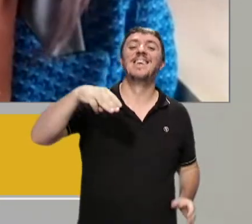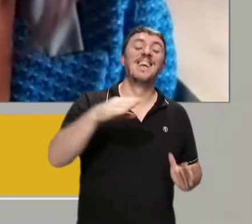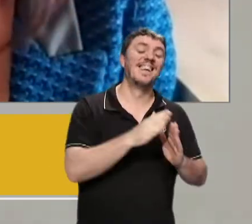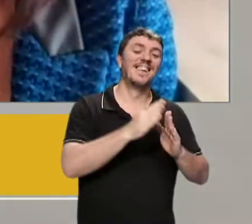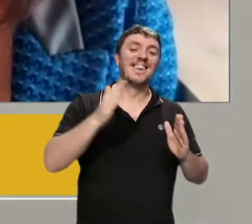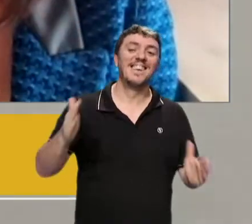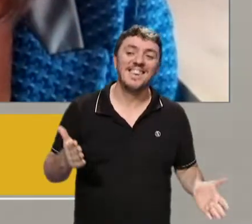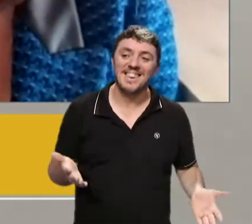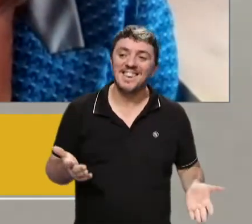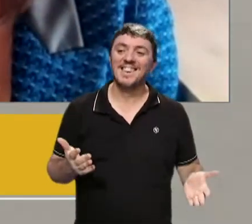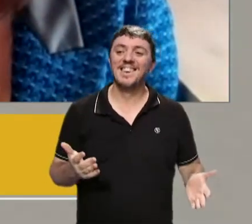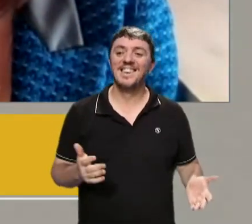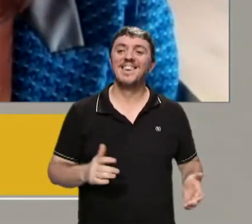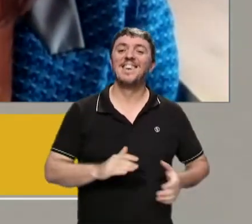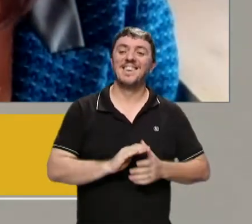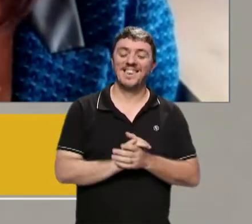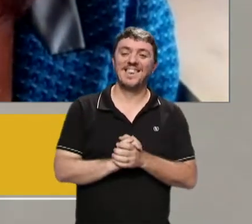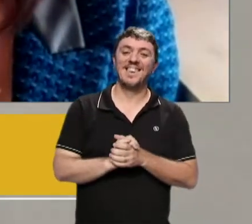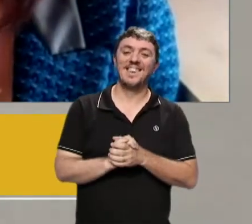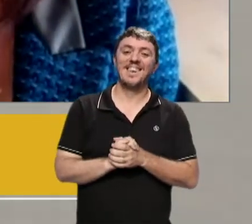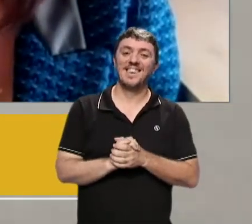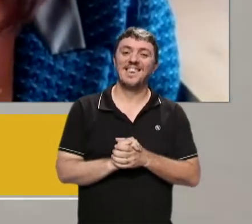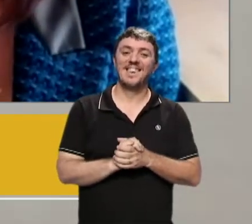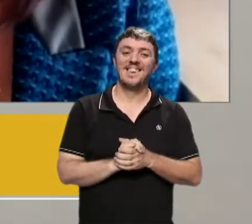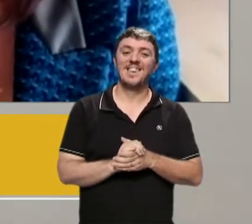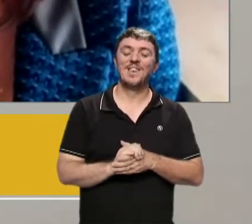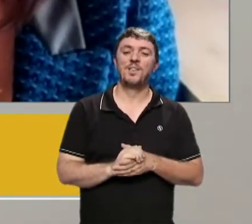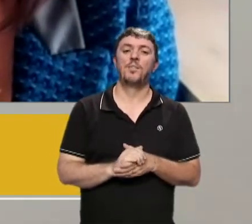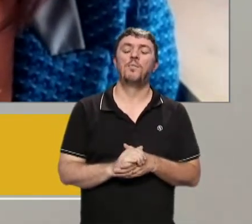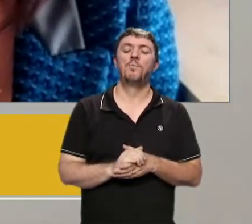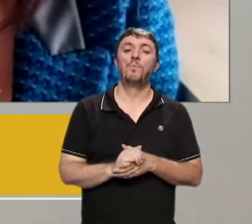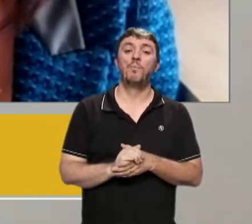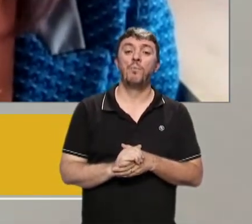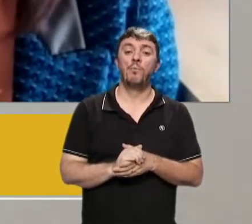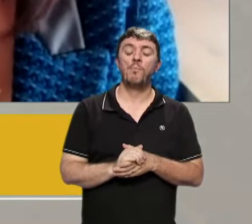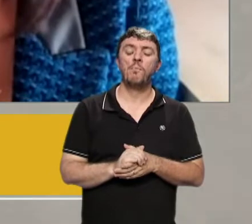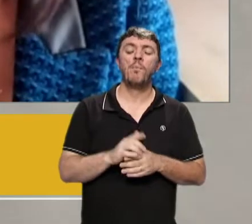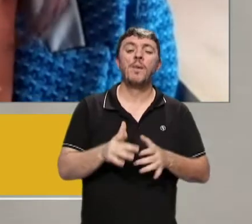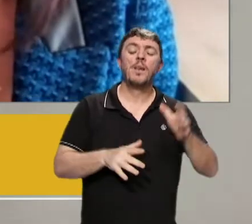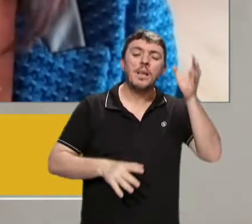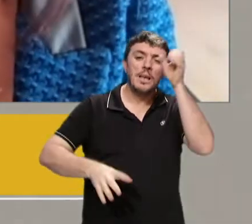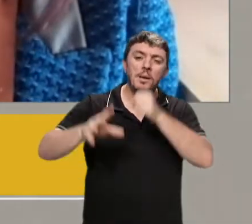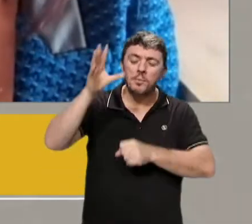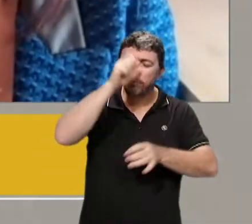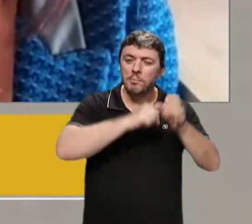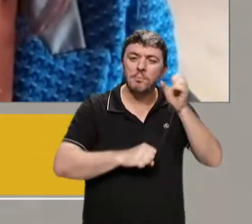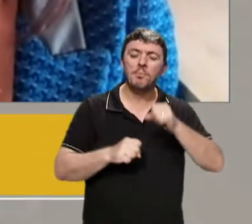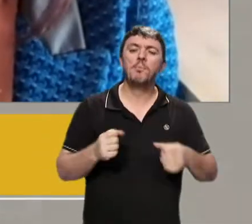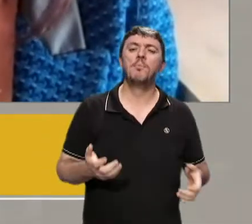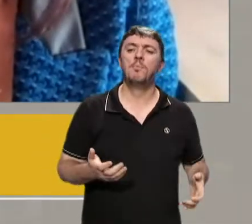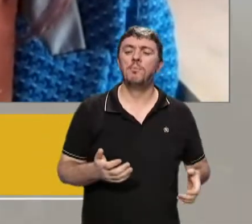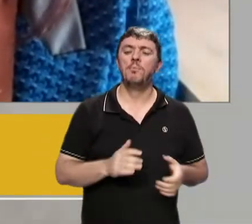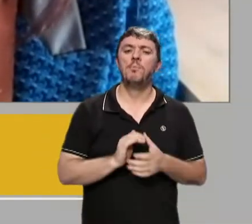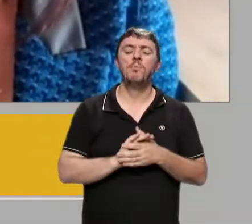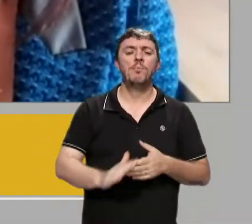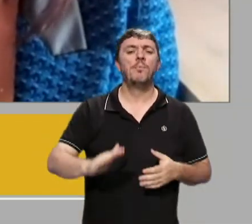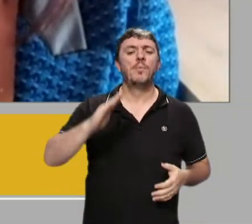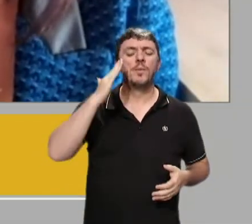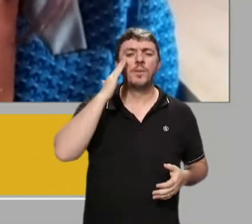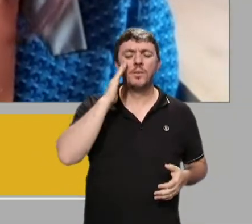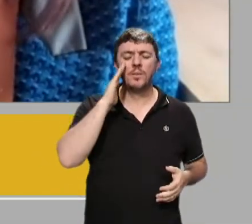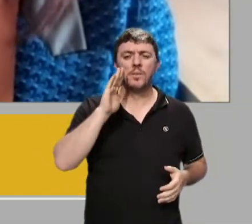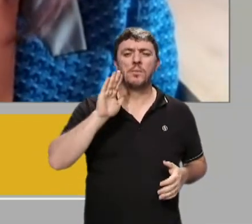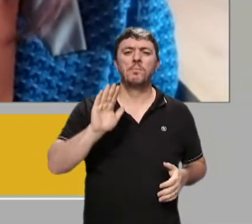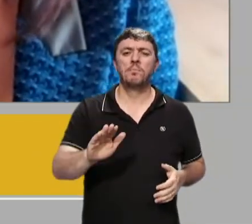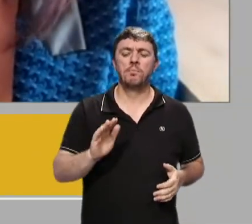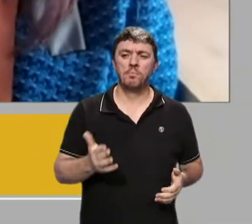não adianta, né? 2 minutos não, 1 minuto eu acho que é o tempo, enfim. Mas eu ainda tô aprendendo também. Agora, deixa eu tentar entender um pouquinho ali. A gente